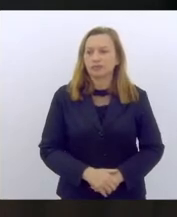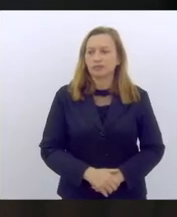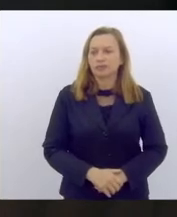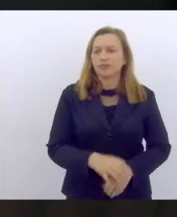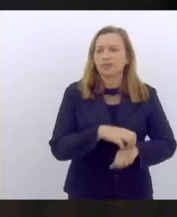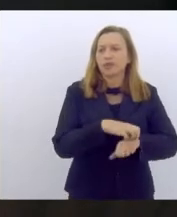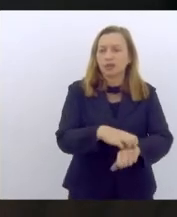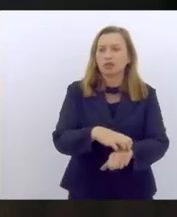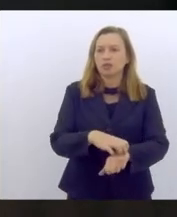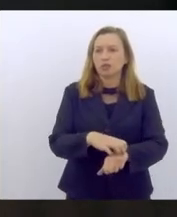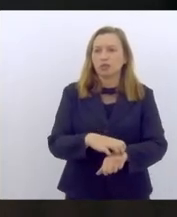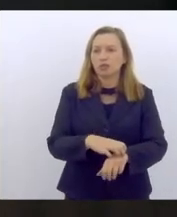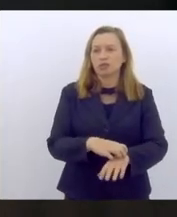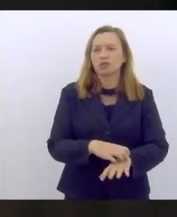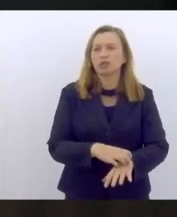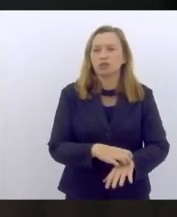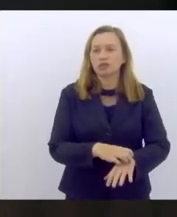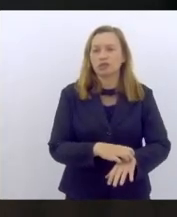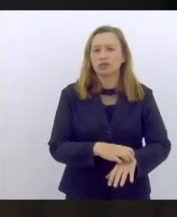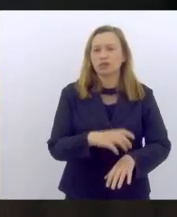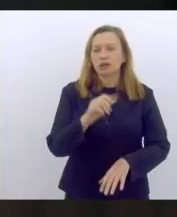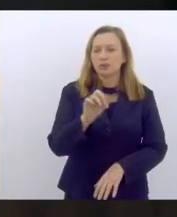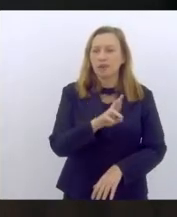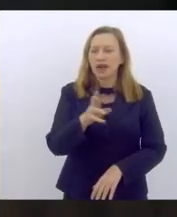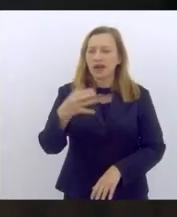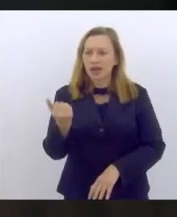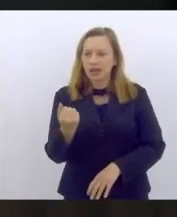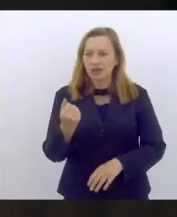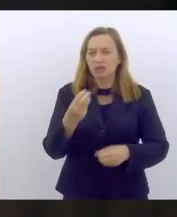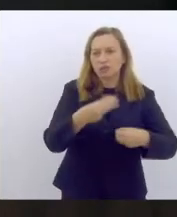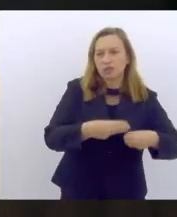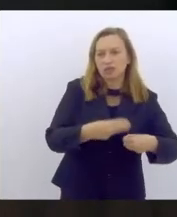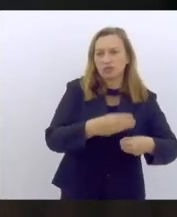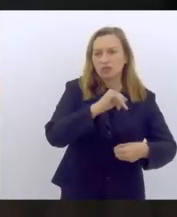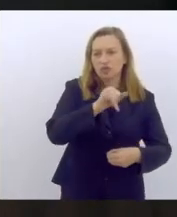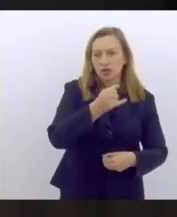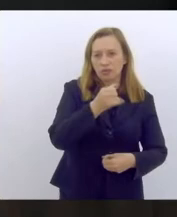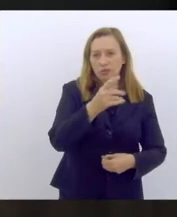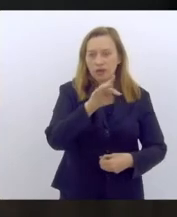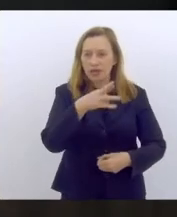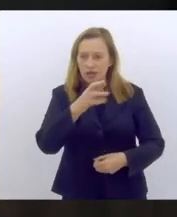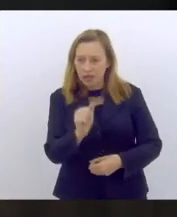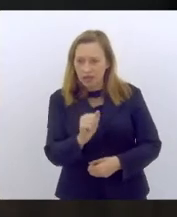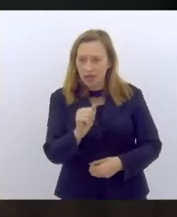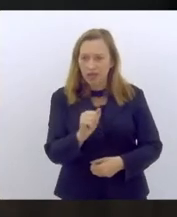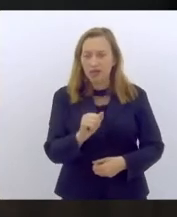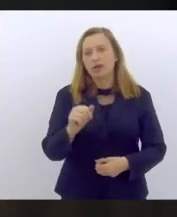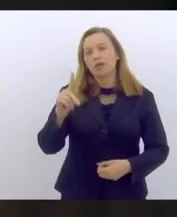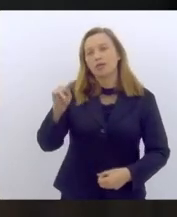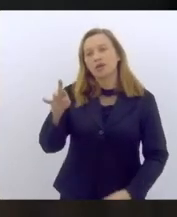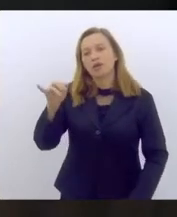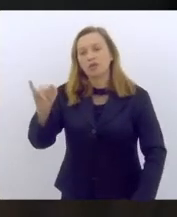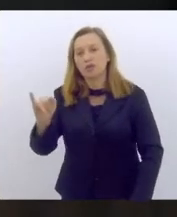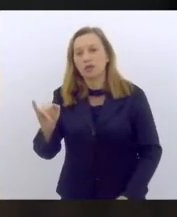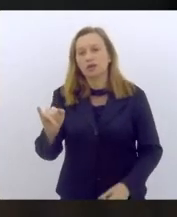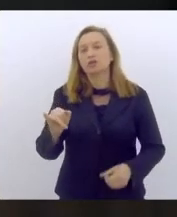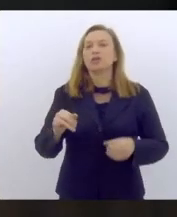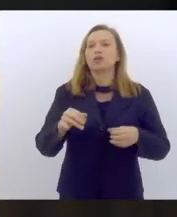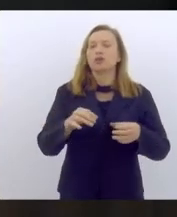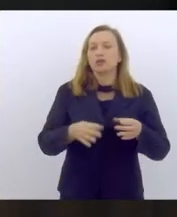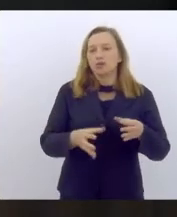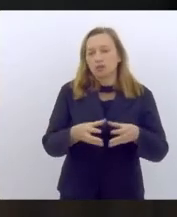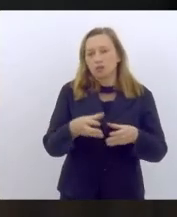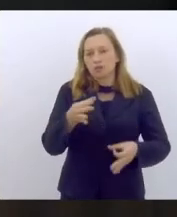de transporte passageiros da Barrinha que liga os municípios de Japeri ao de Barra do Piraí Aparecida das comissão de condição Justiça